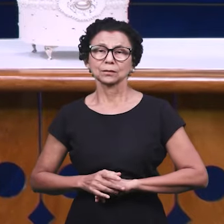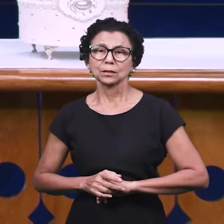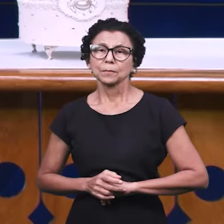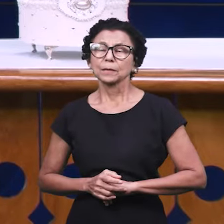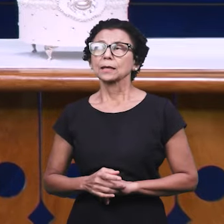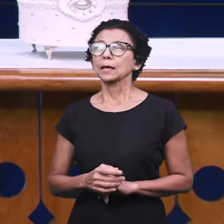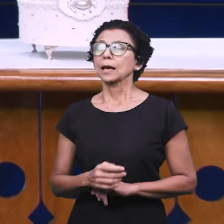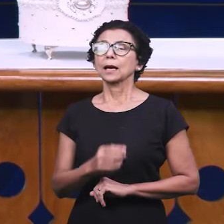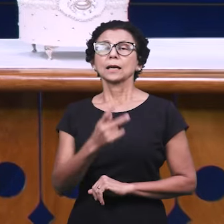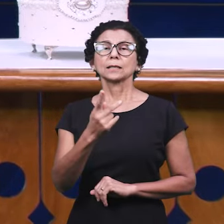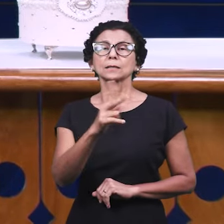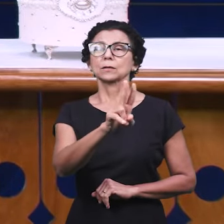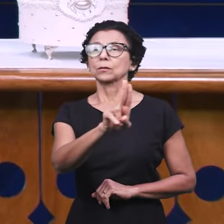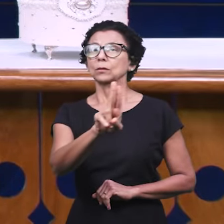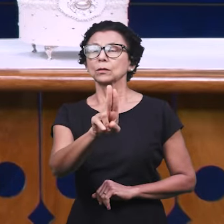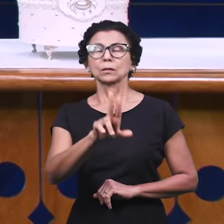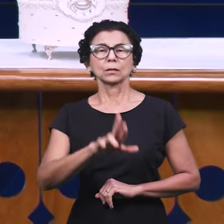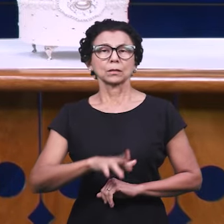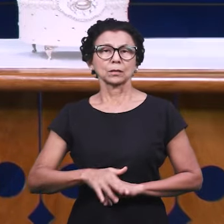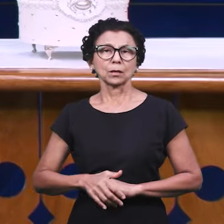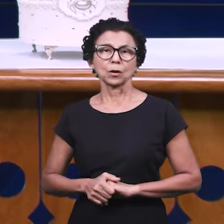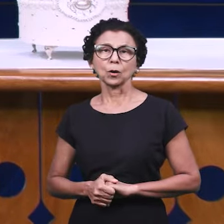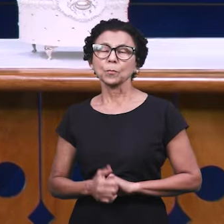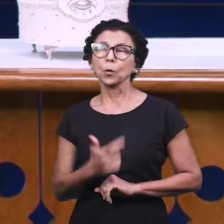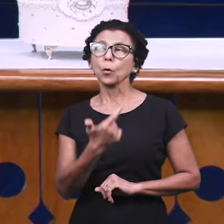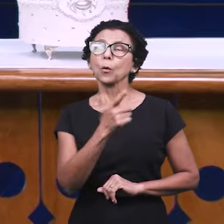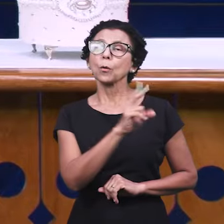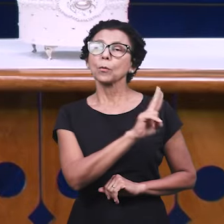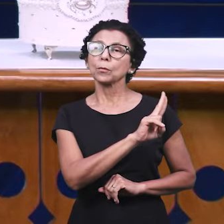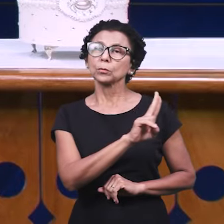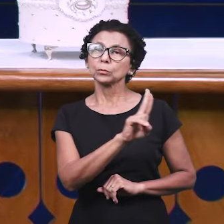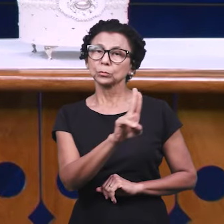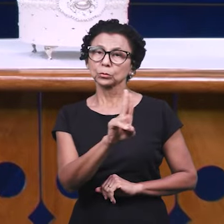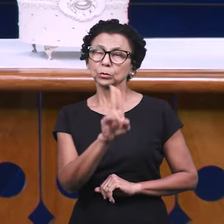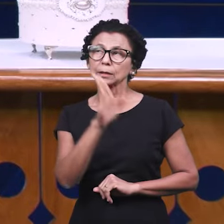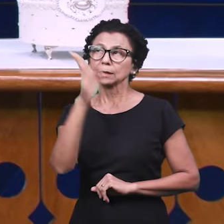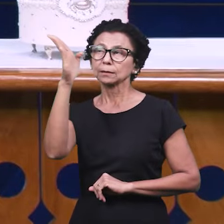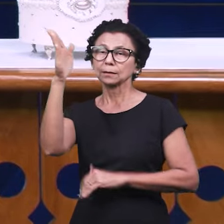seu nome, não é de uma outra forma que não seja o